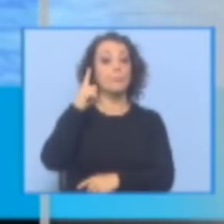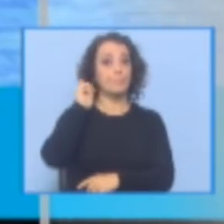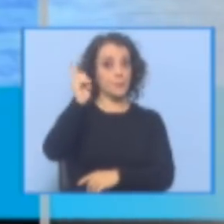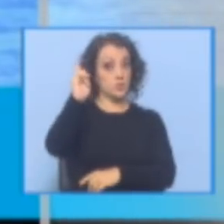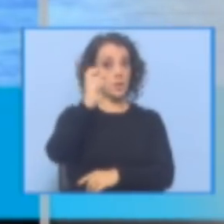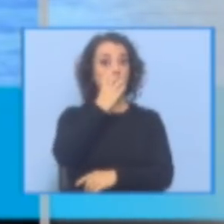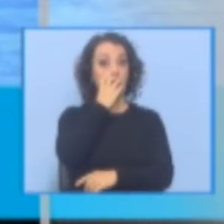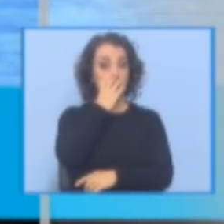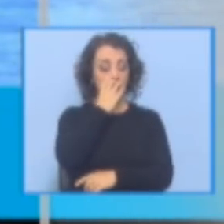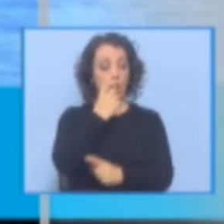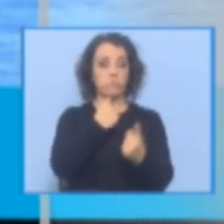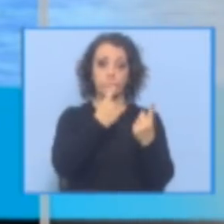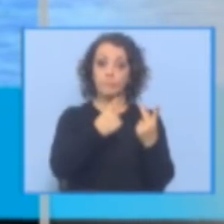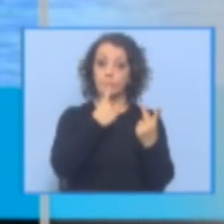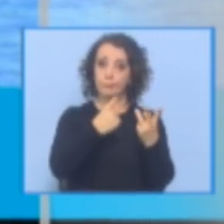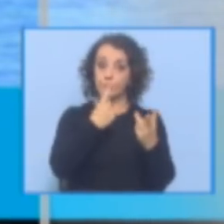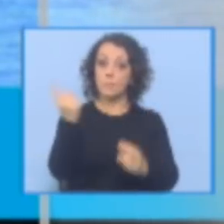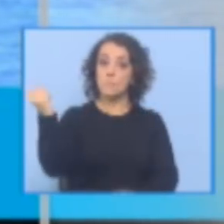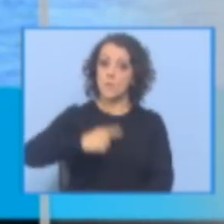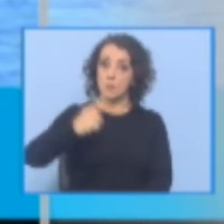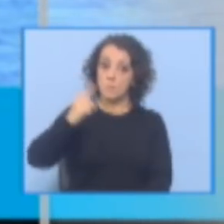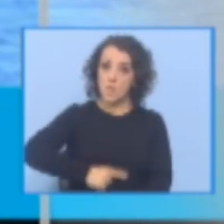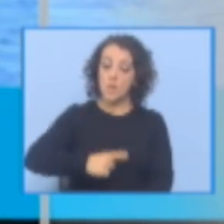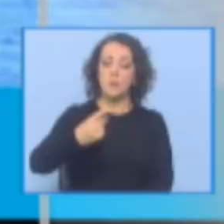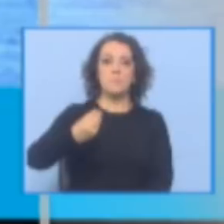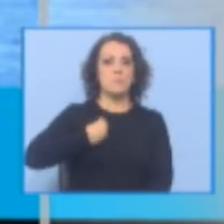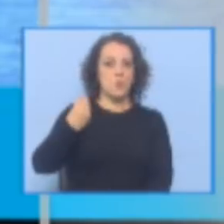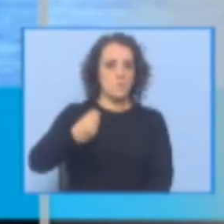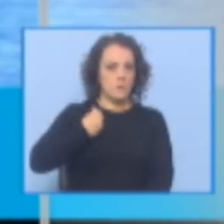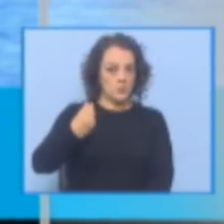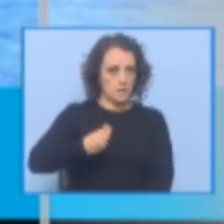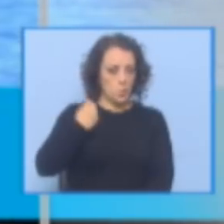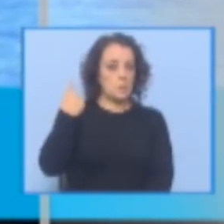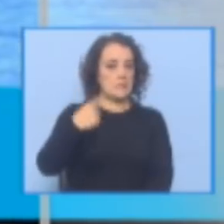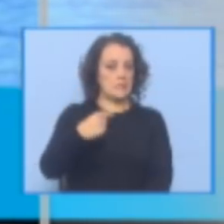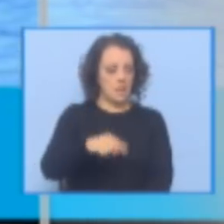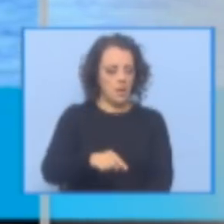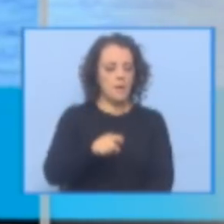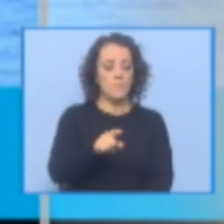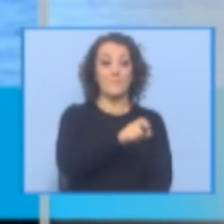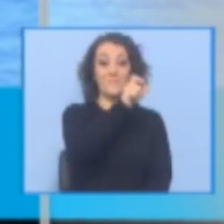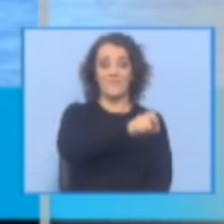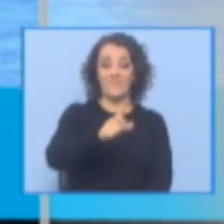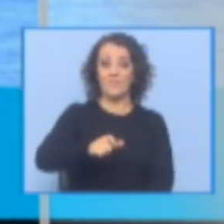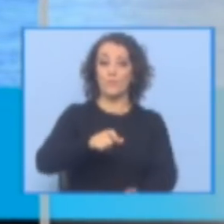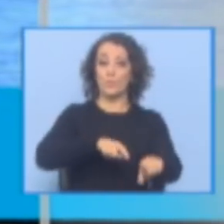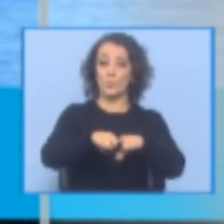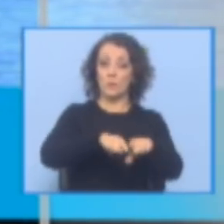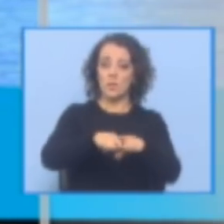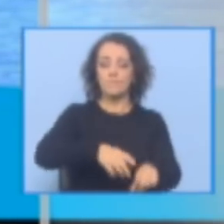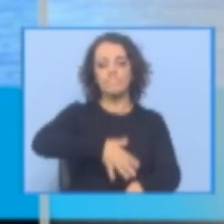vários discursos manifestando a sua preocupação com isso e acho que a coerência dos políticos e a